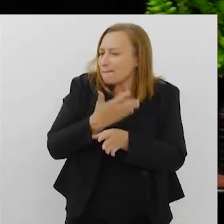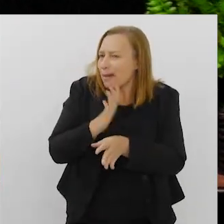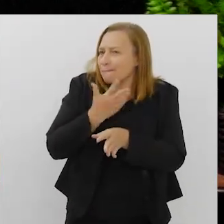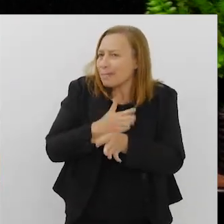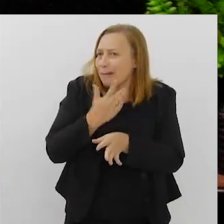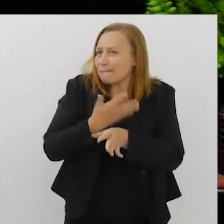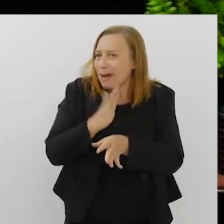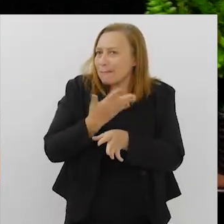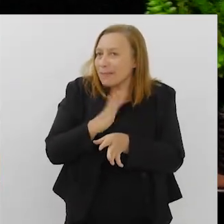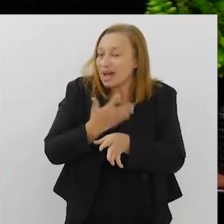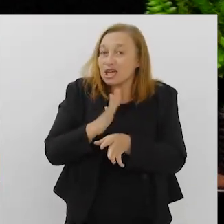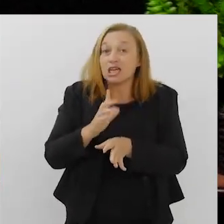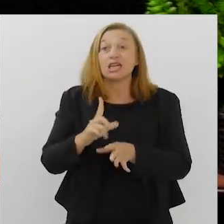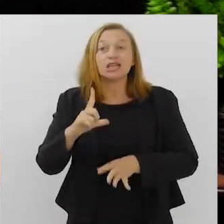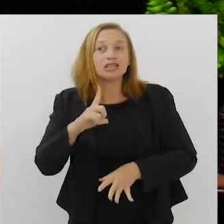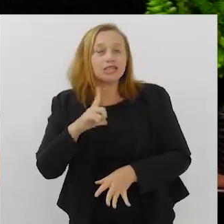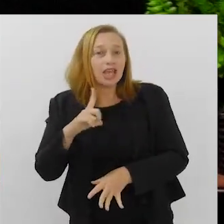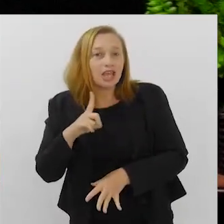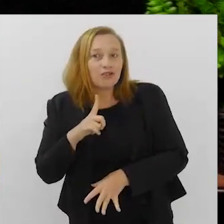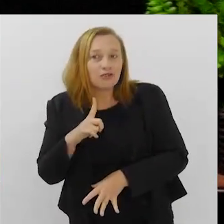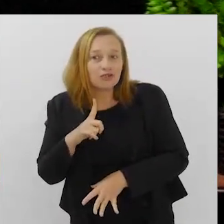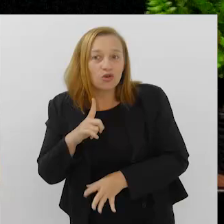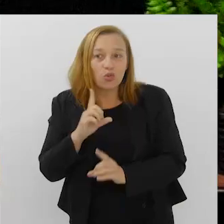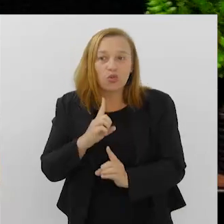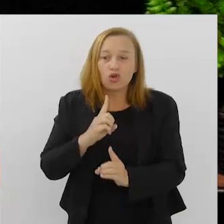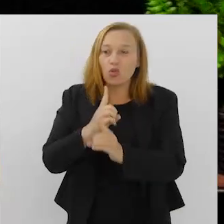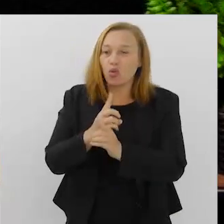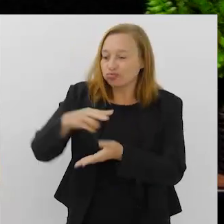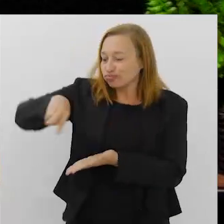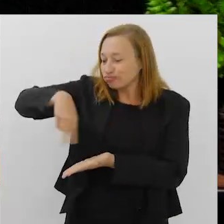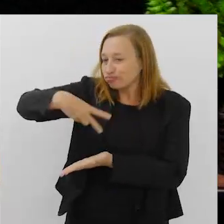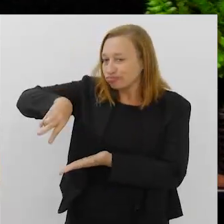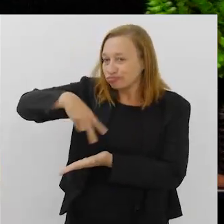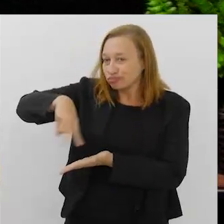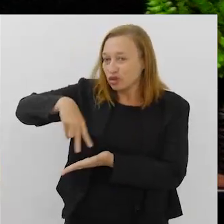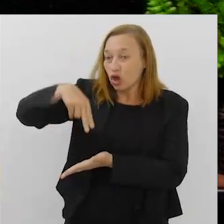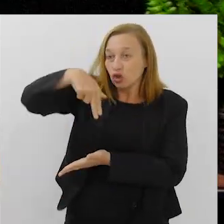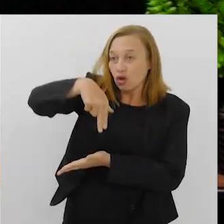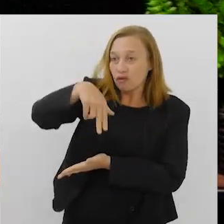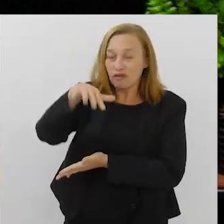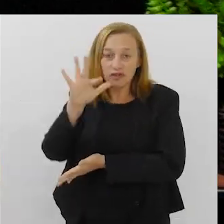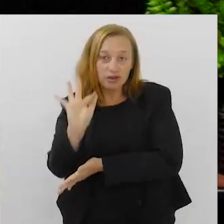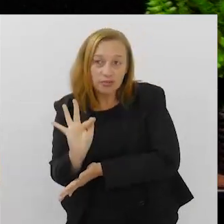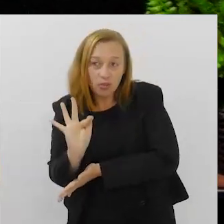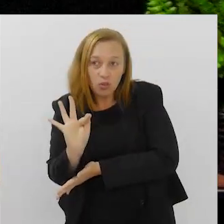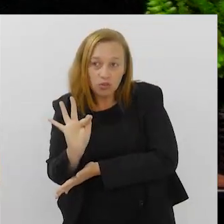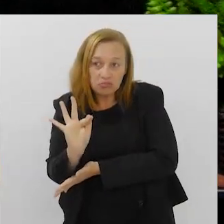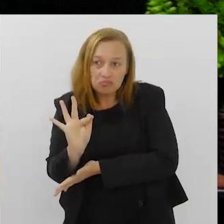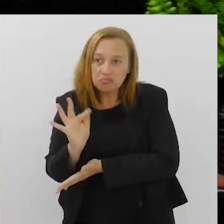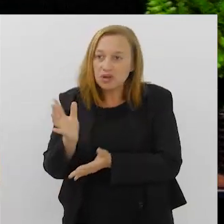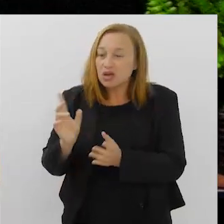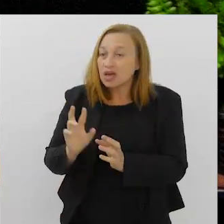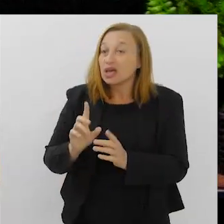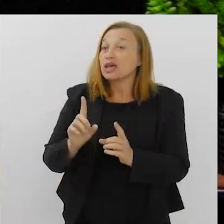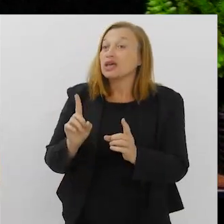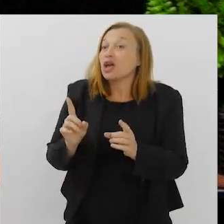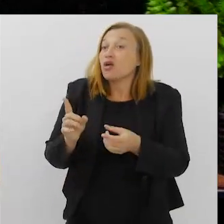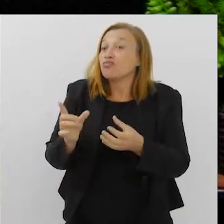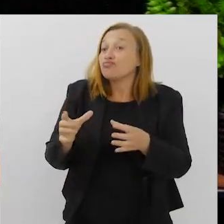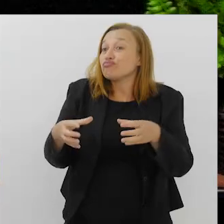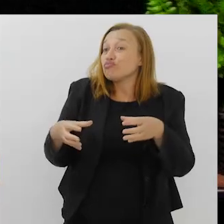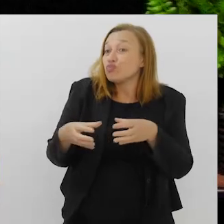das aulas, treinando. E recentemente a gente teve um encontro de dança em Nova Friburgo, que é um encontro assim,